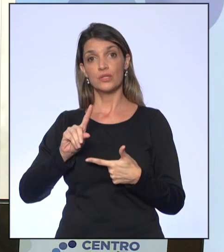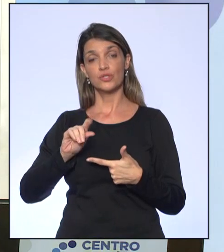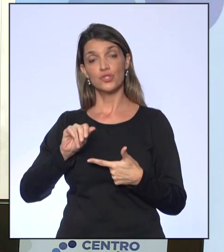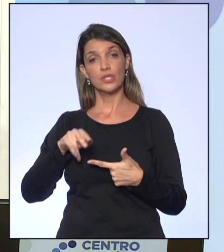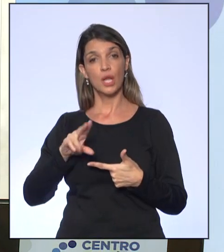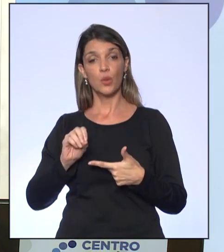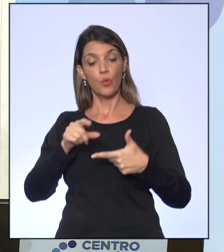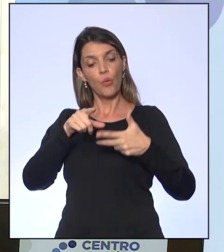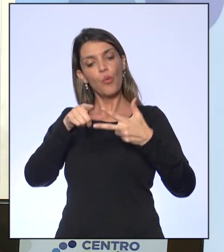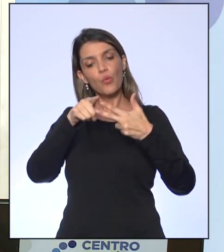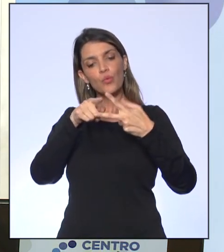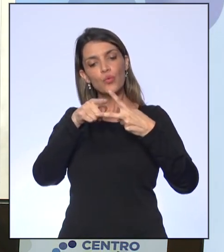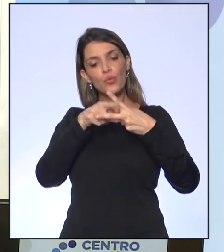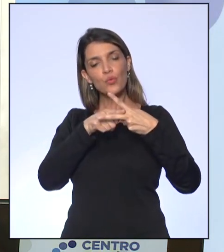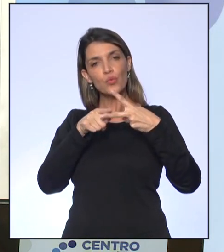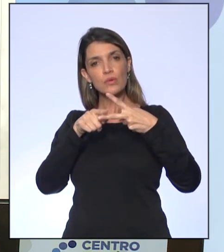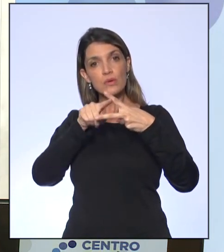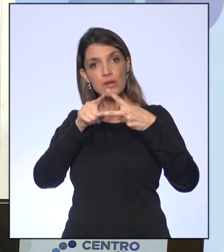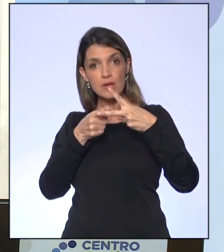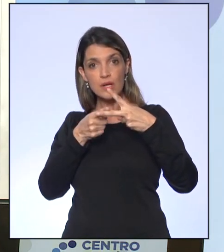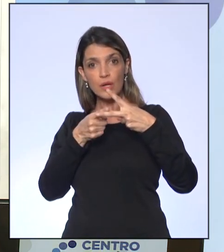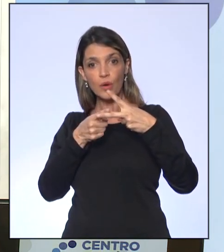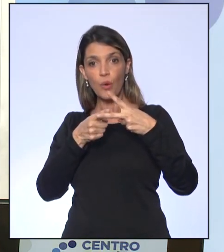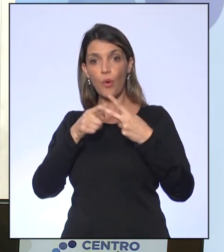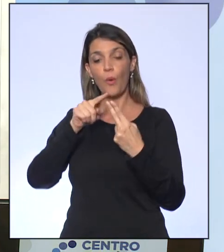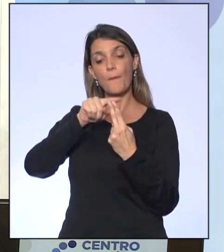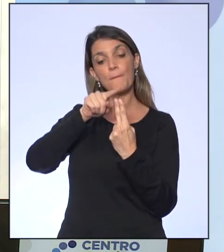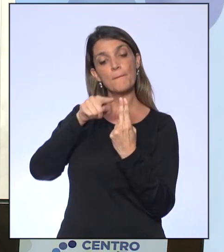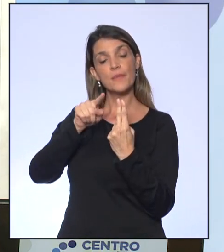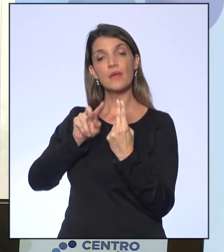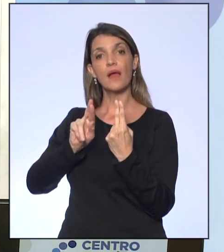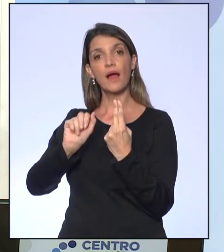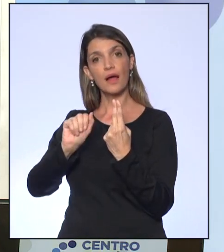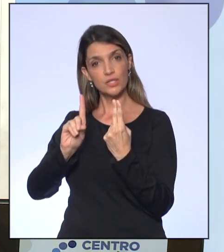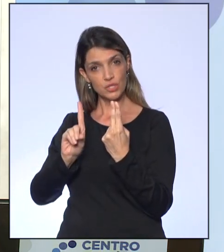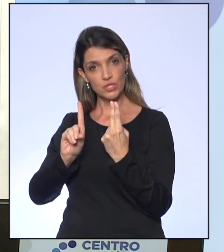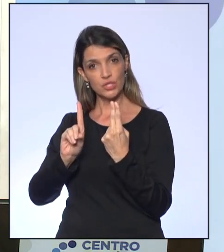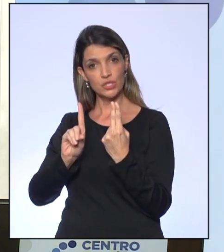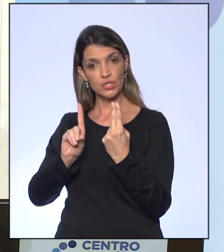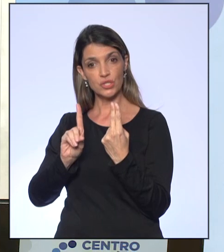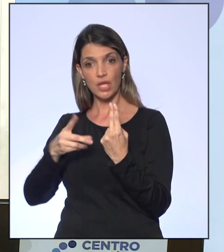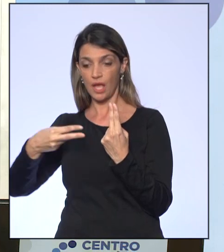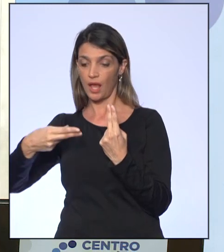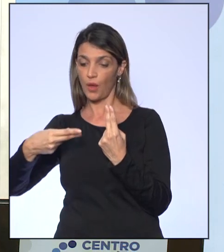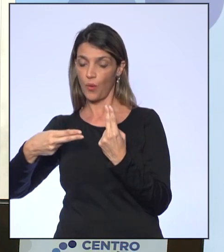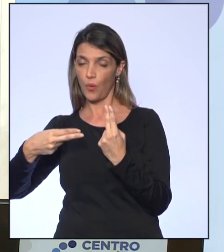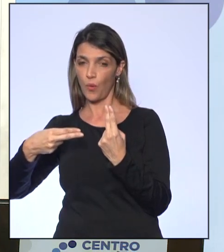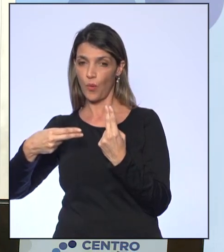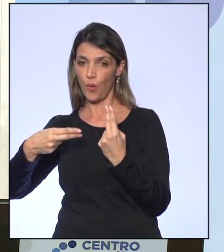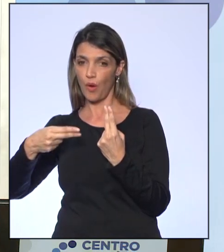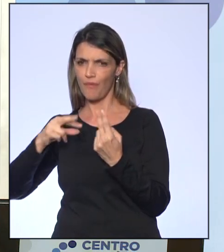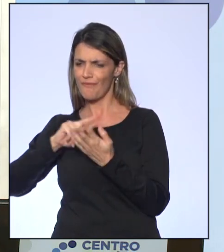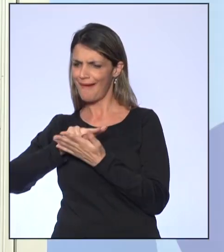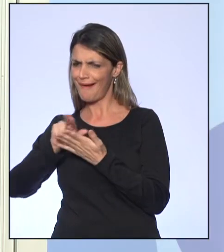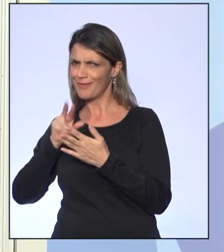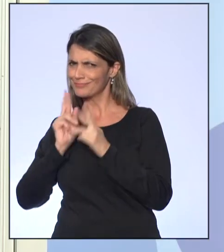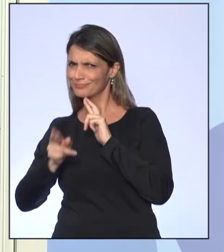formado, π. Π rad é a mesma coisa que muitos responderam aí,